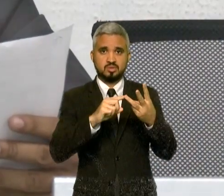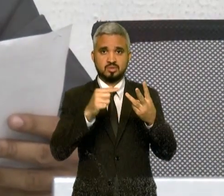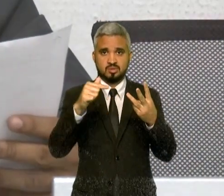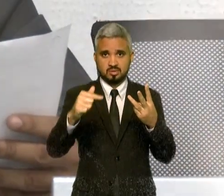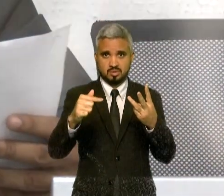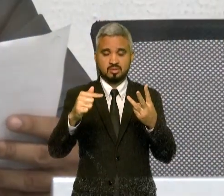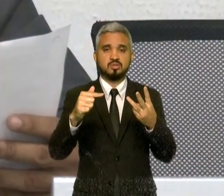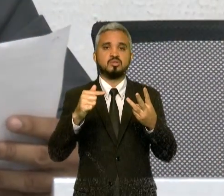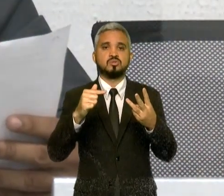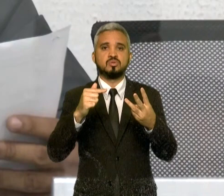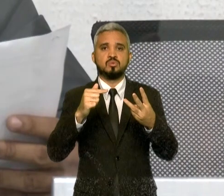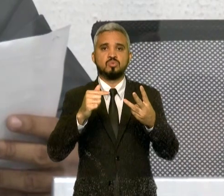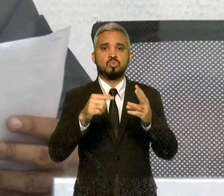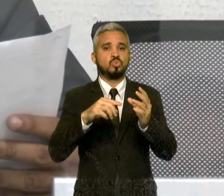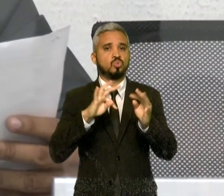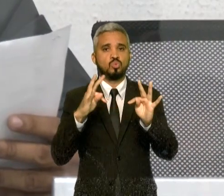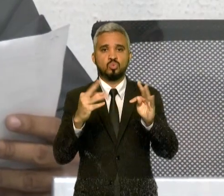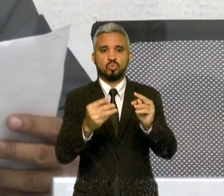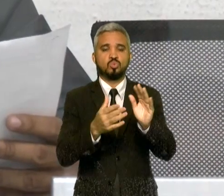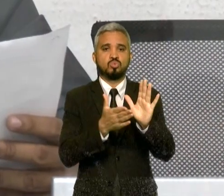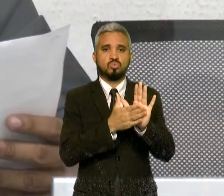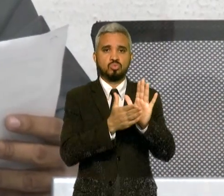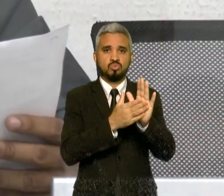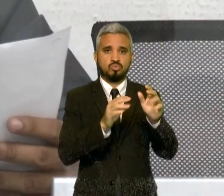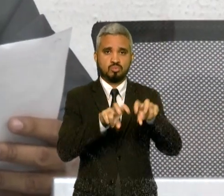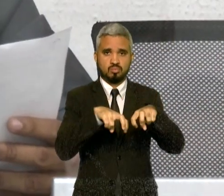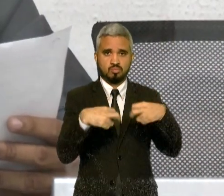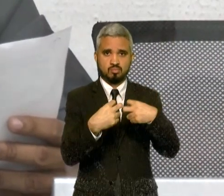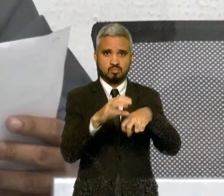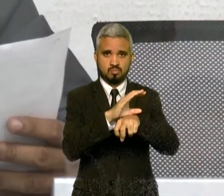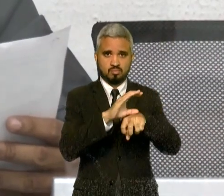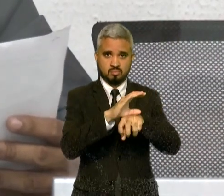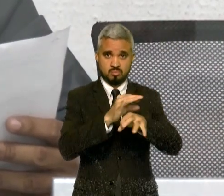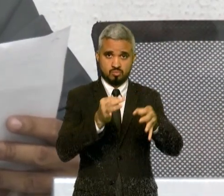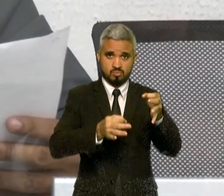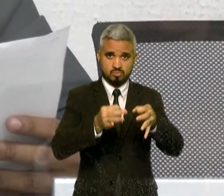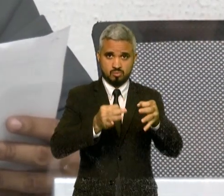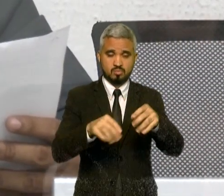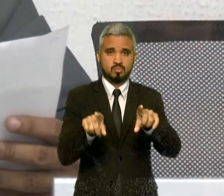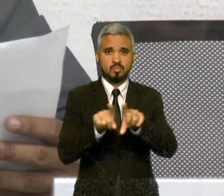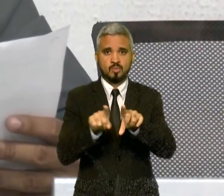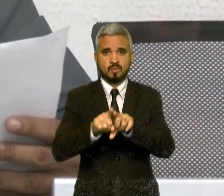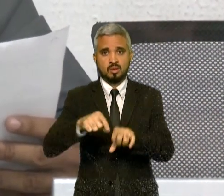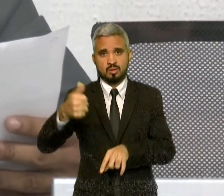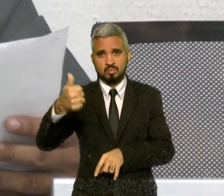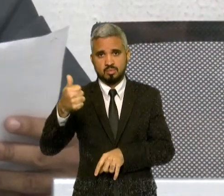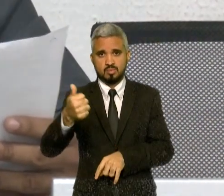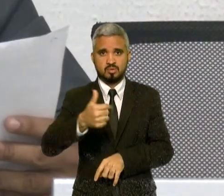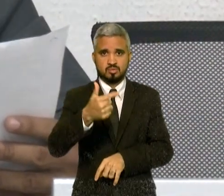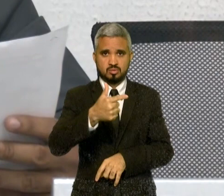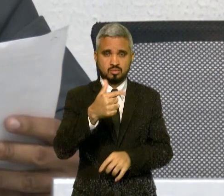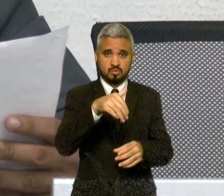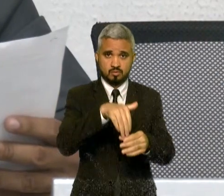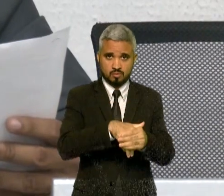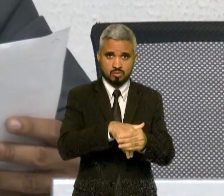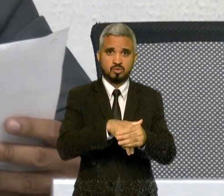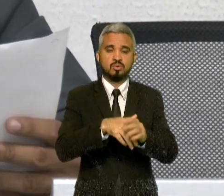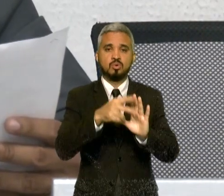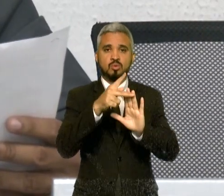de pareceres da Comissão de Constituição, Justiça e Cidadania. Também foi aprovado em primeiro e segundo turno o projeto de resolução legislativa